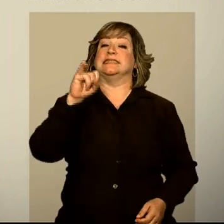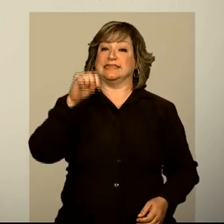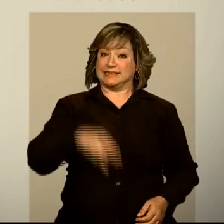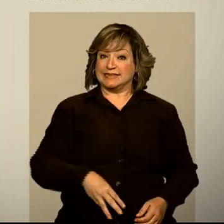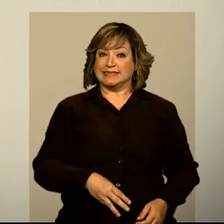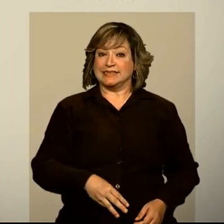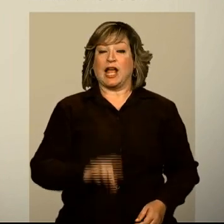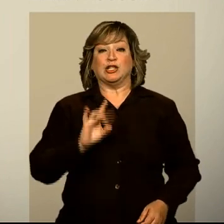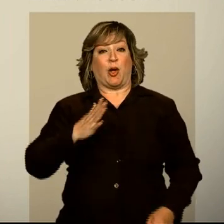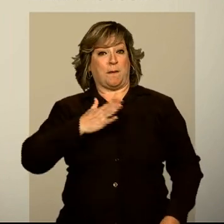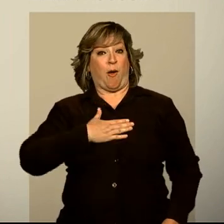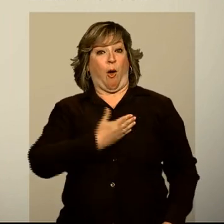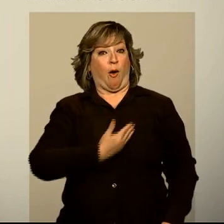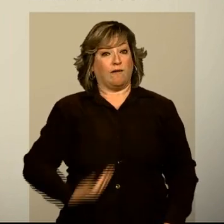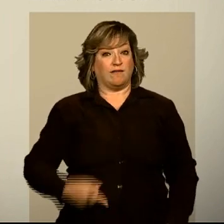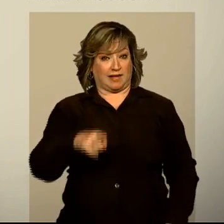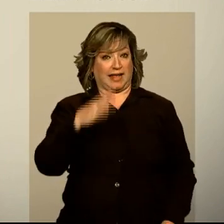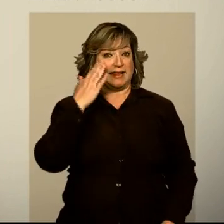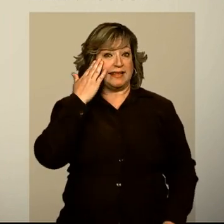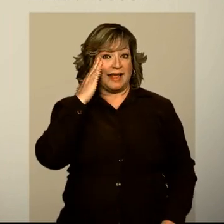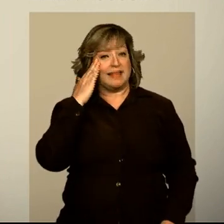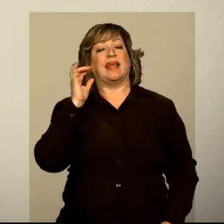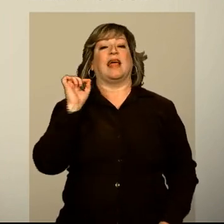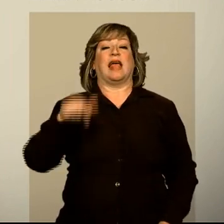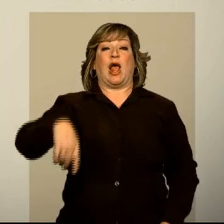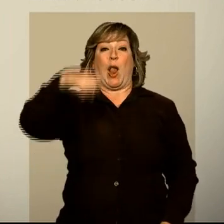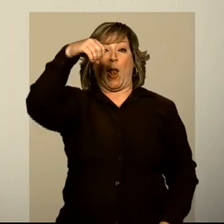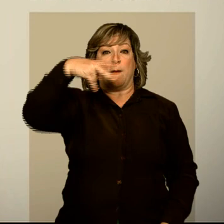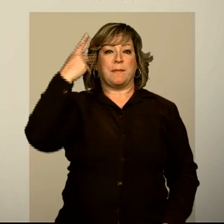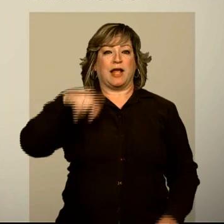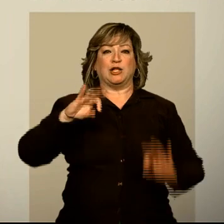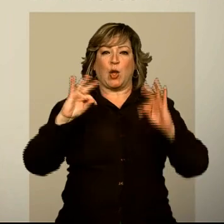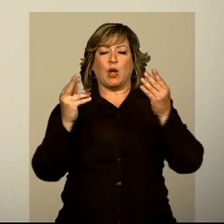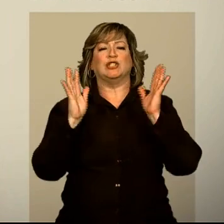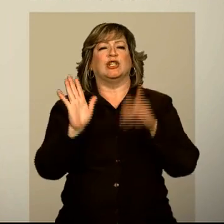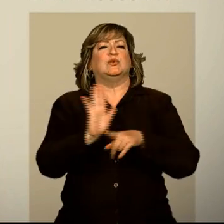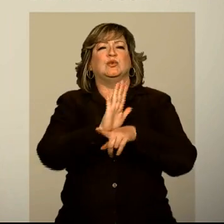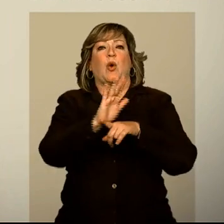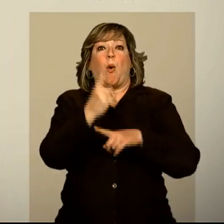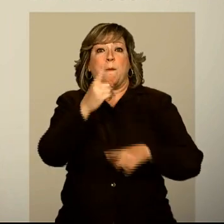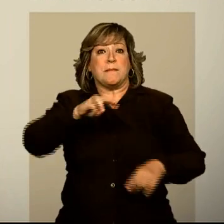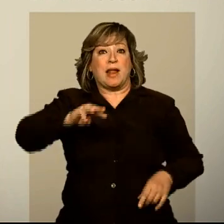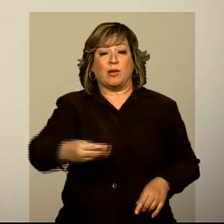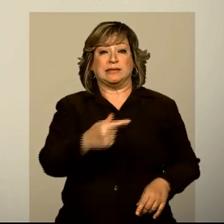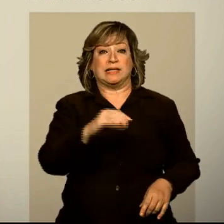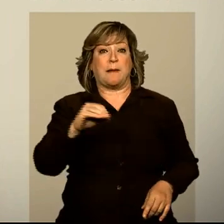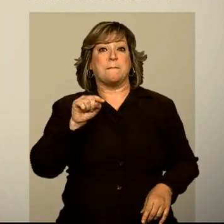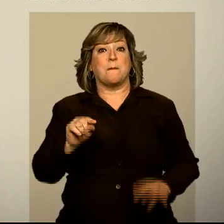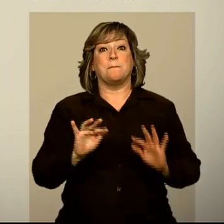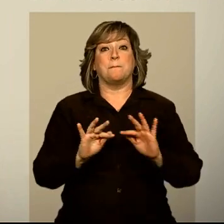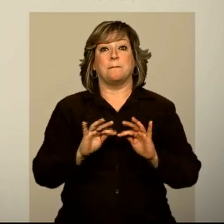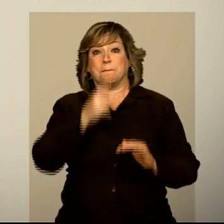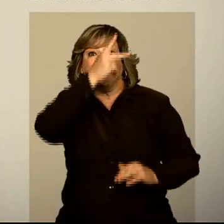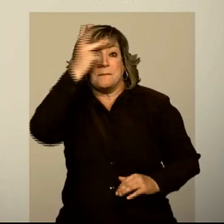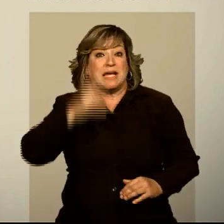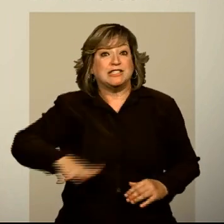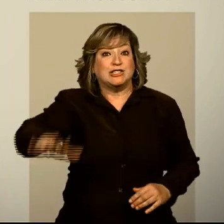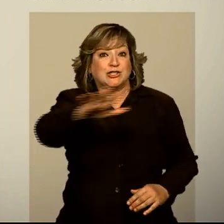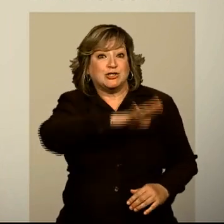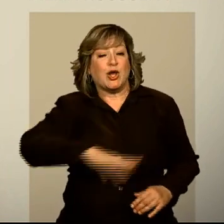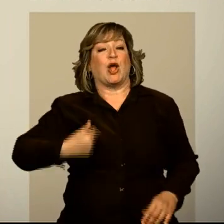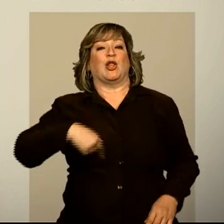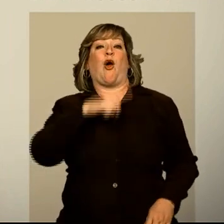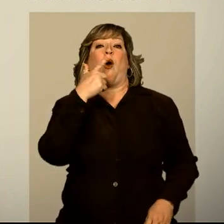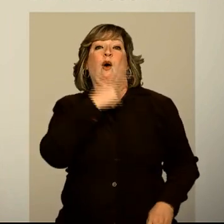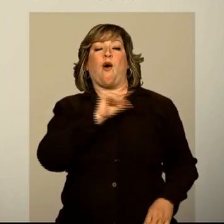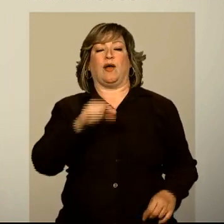mesmo Luciano só no meu governo para você ter uma ideia o Luz Para Todos já beneficiou 1 milhão e 700 mil pessoas estamos